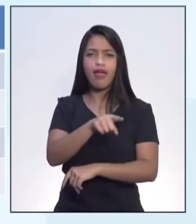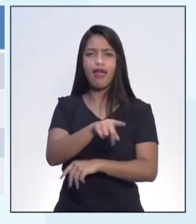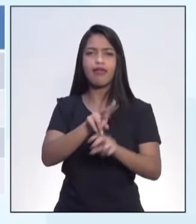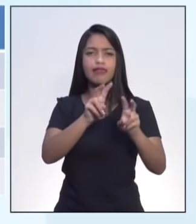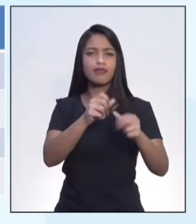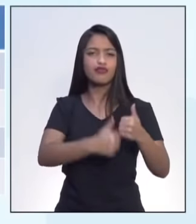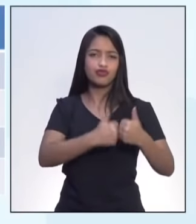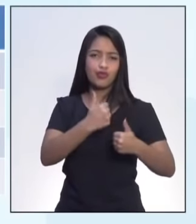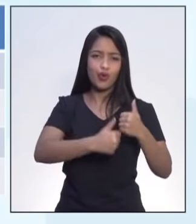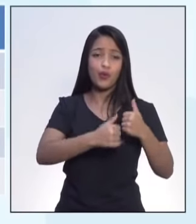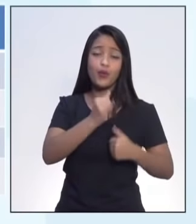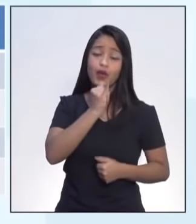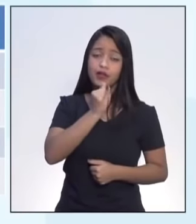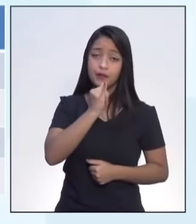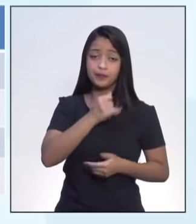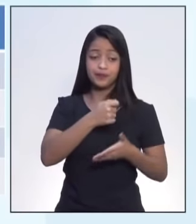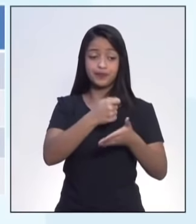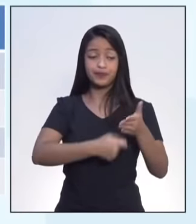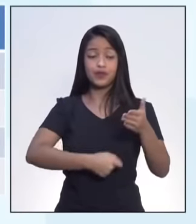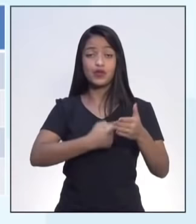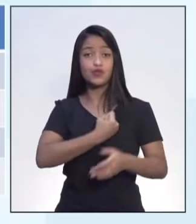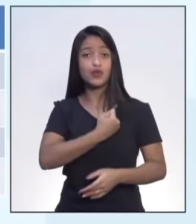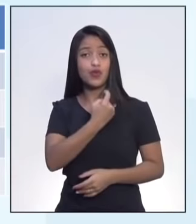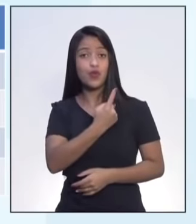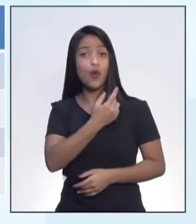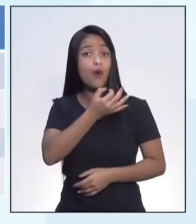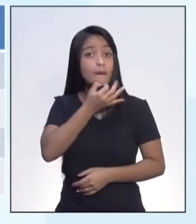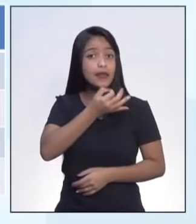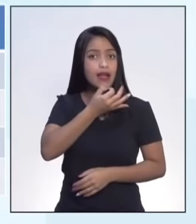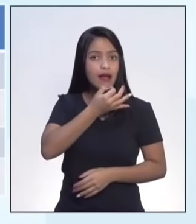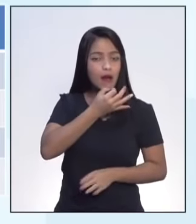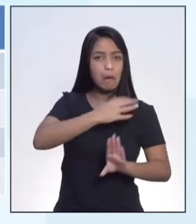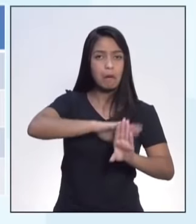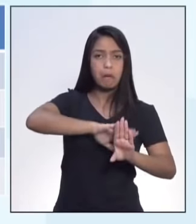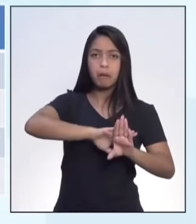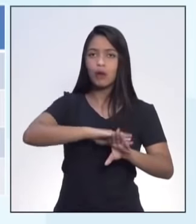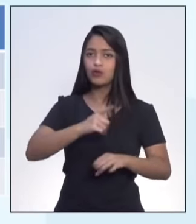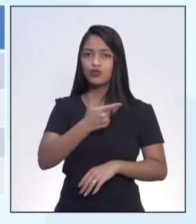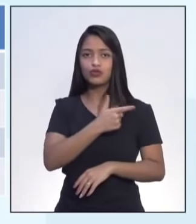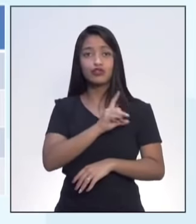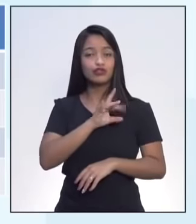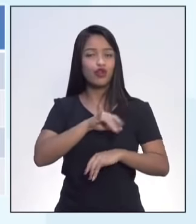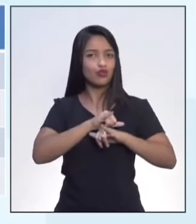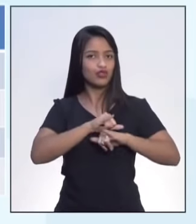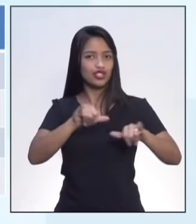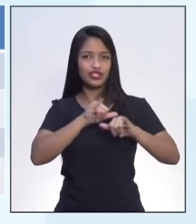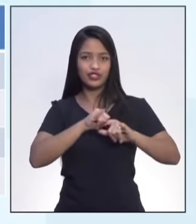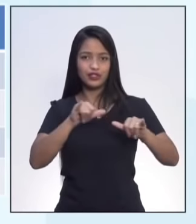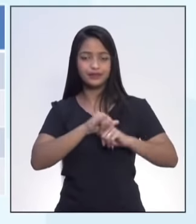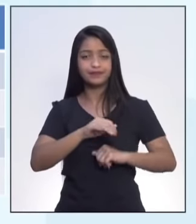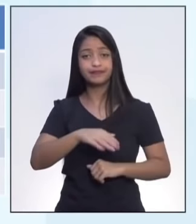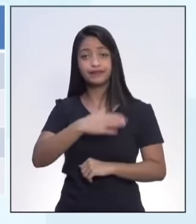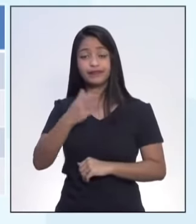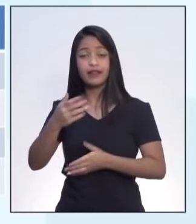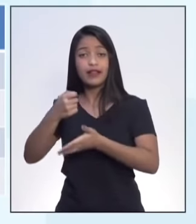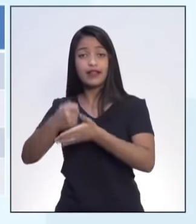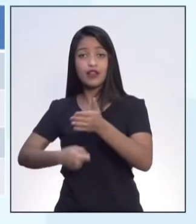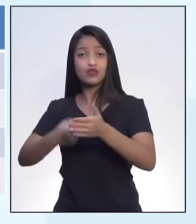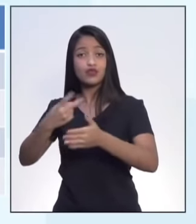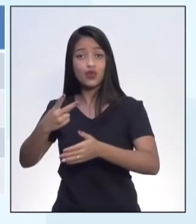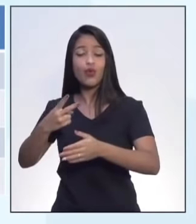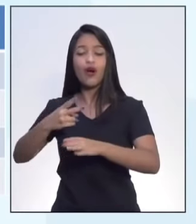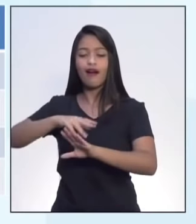Por exemplo, lá no texto 1, não teve opinião, certo, Andréia? É uma notícia. Não, notícia. Já no texto 2, que era uma reportagem,